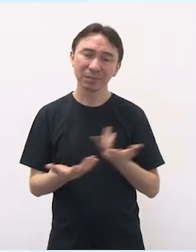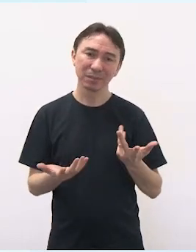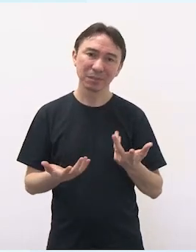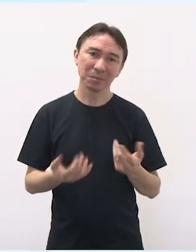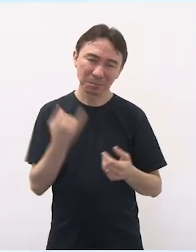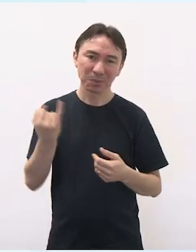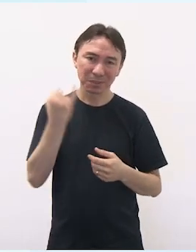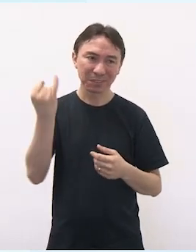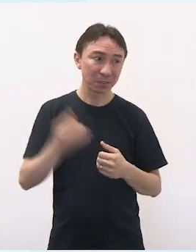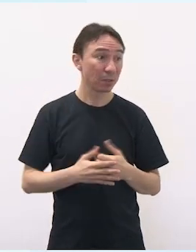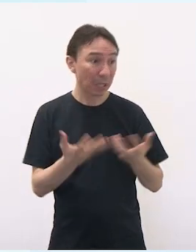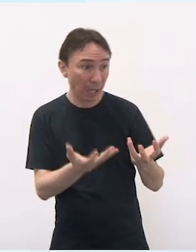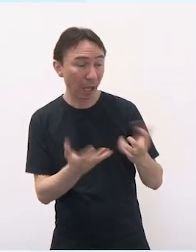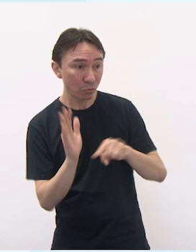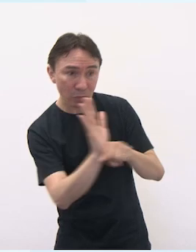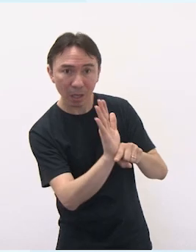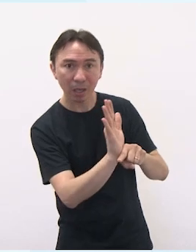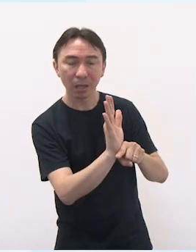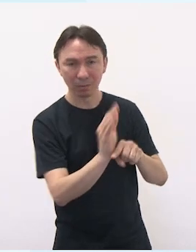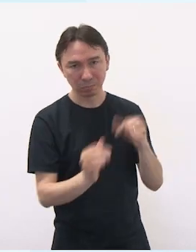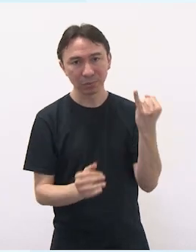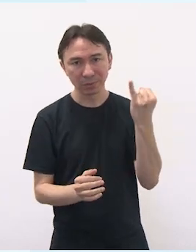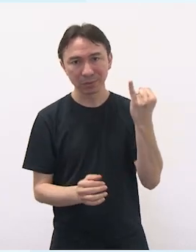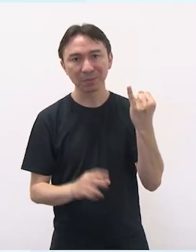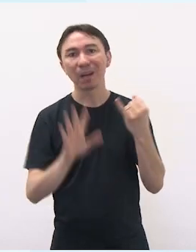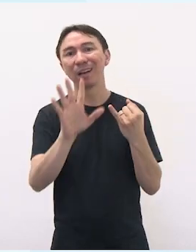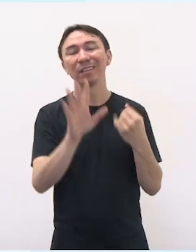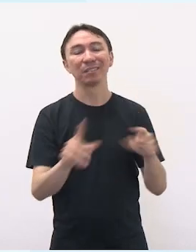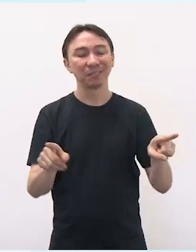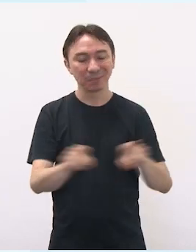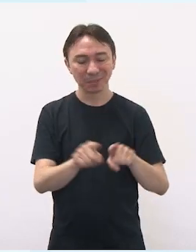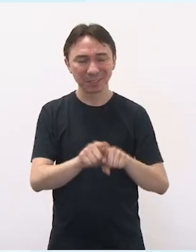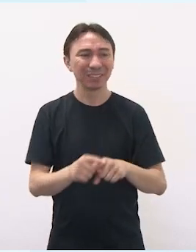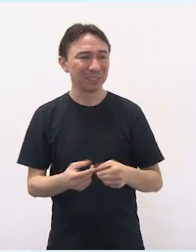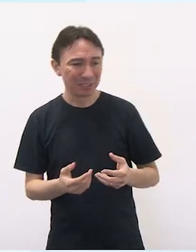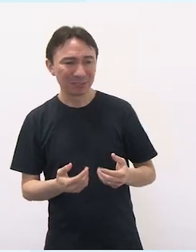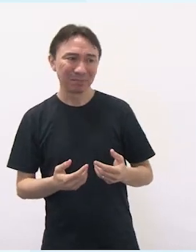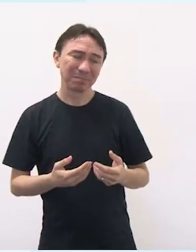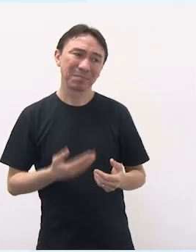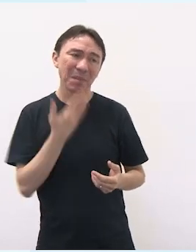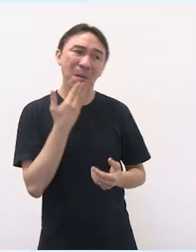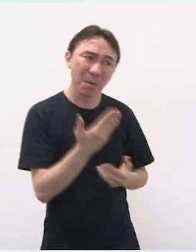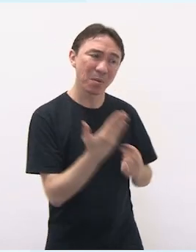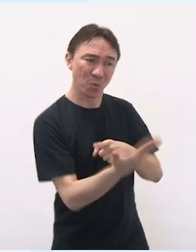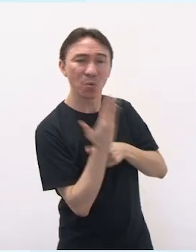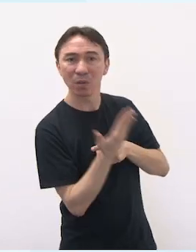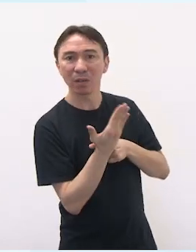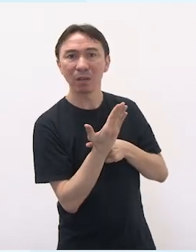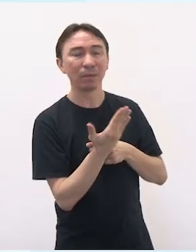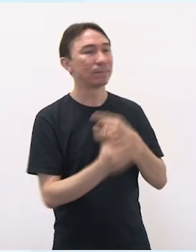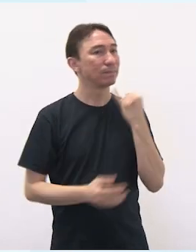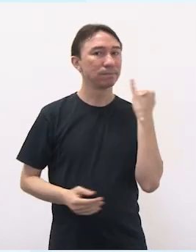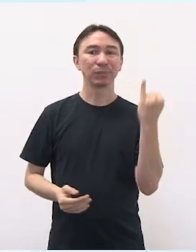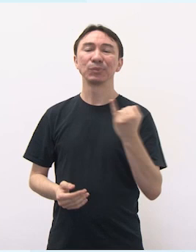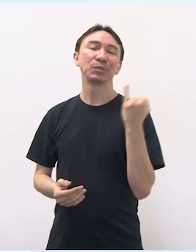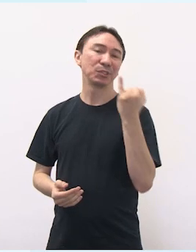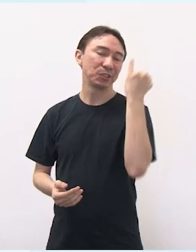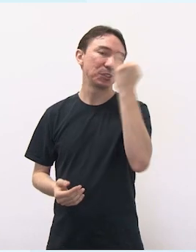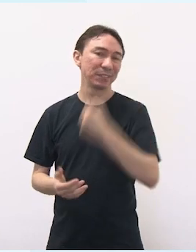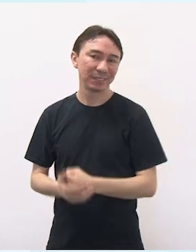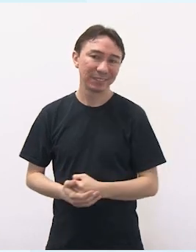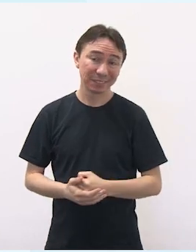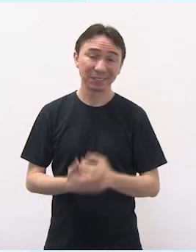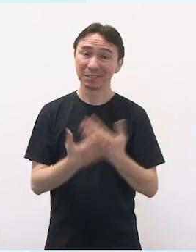gente sabe que saber pedir ajuda também é essencial. E aí o convite dessa ação é para que